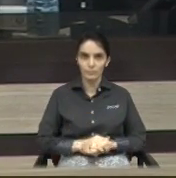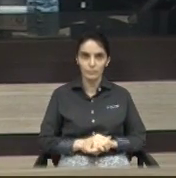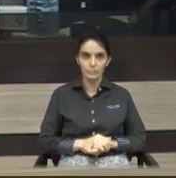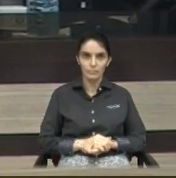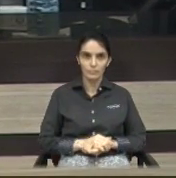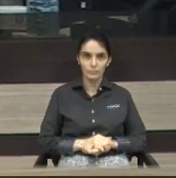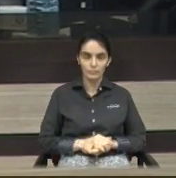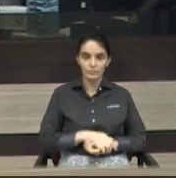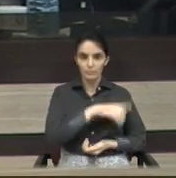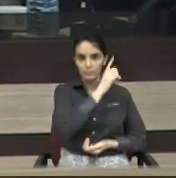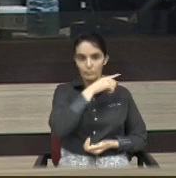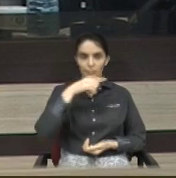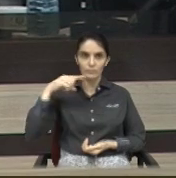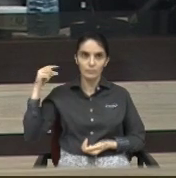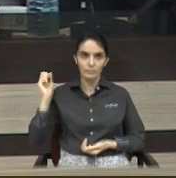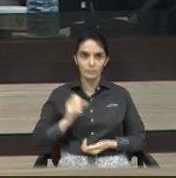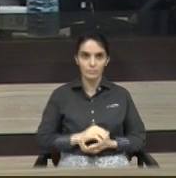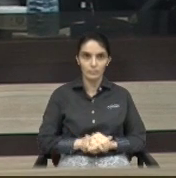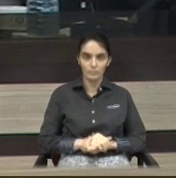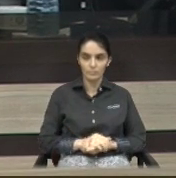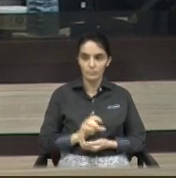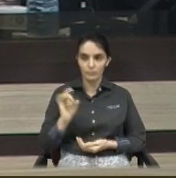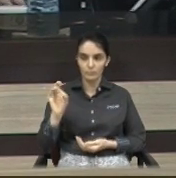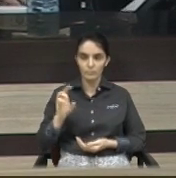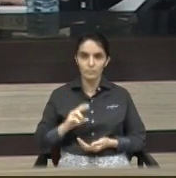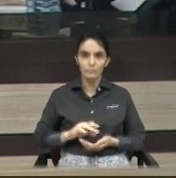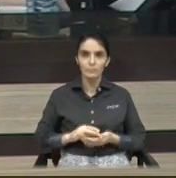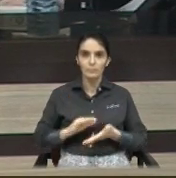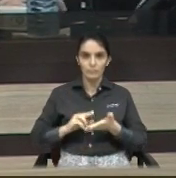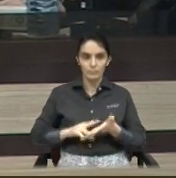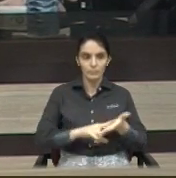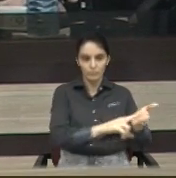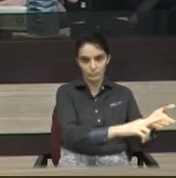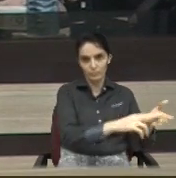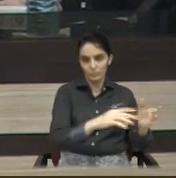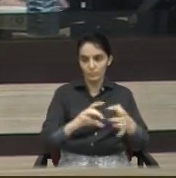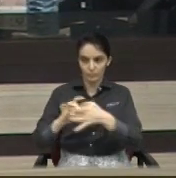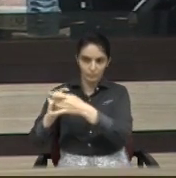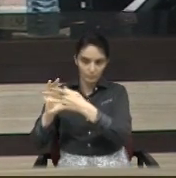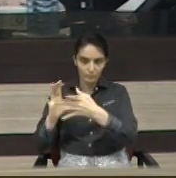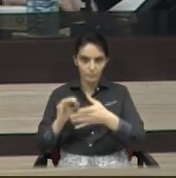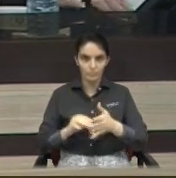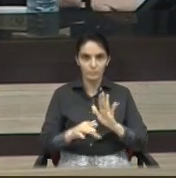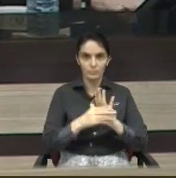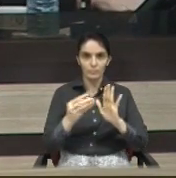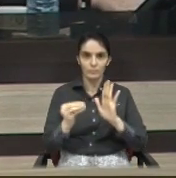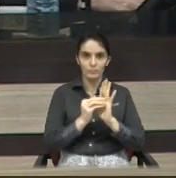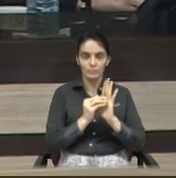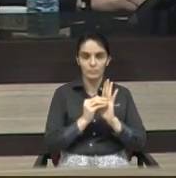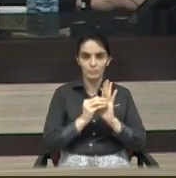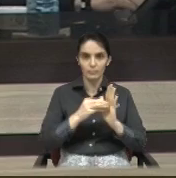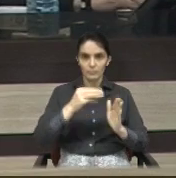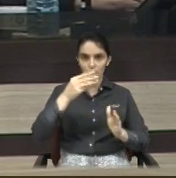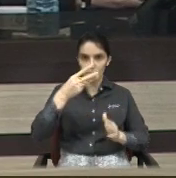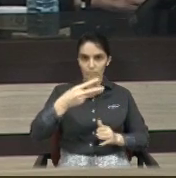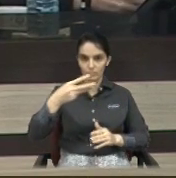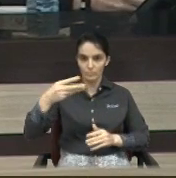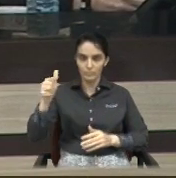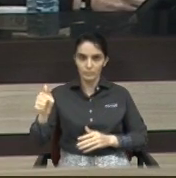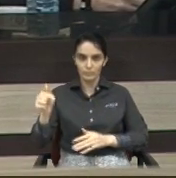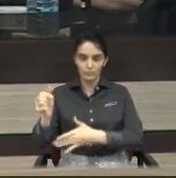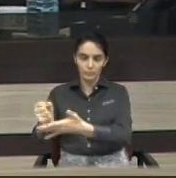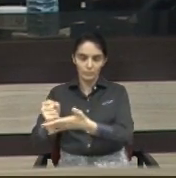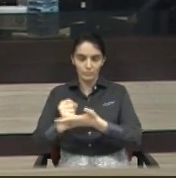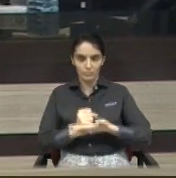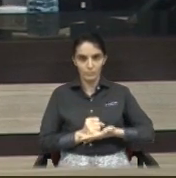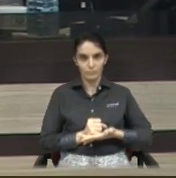vereadora, doutora Mayra. Eu só vou encaminhar aqui e já abro o espaço. A emenda aditiva 337 é recebida